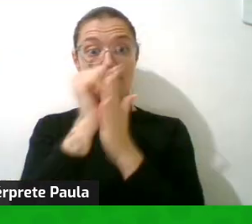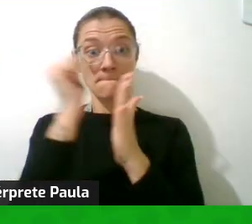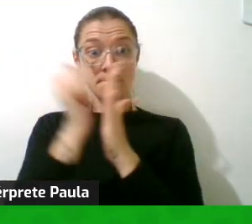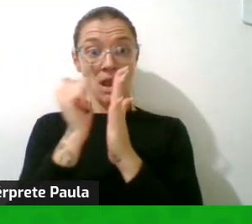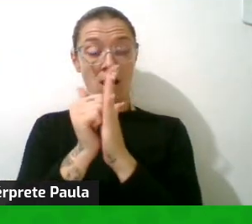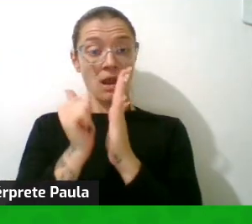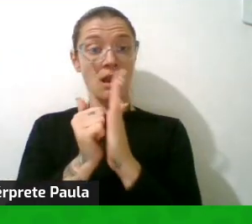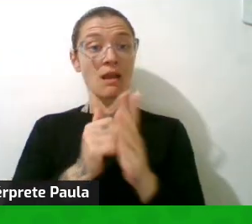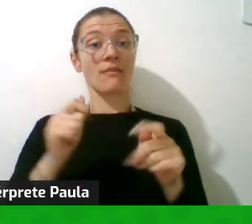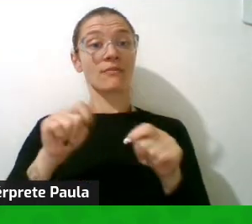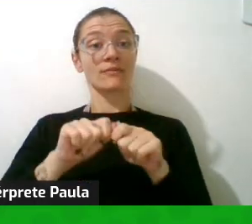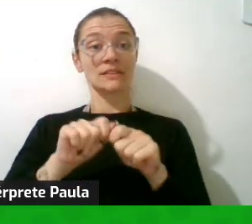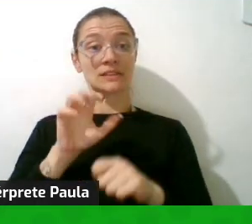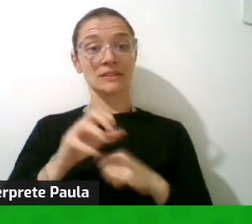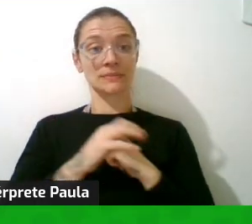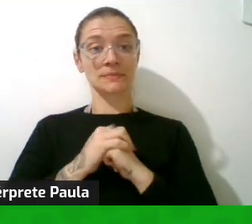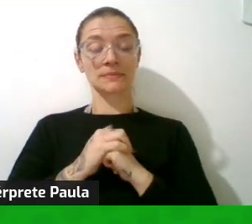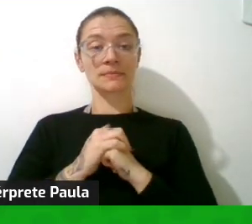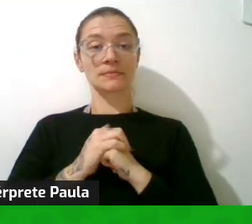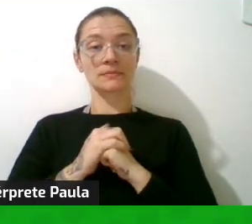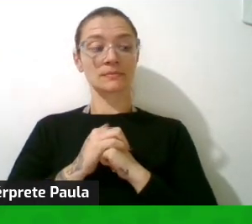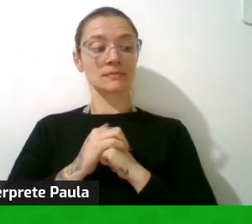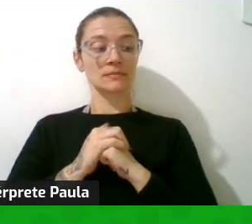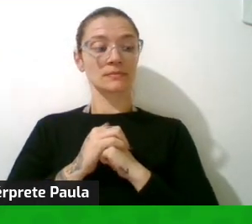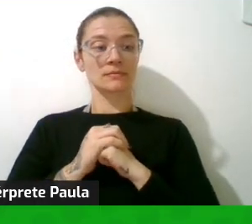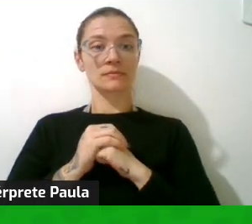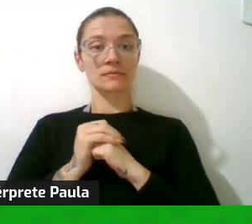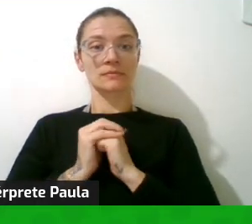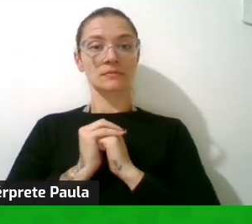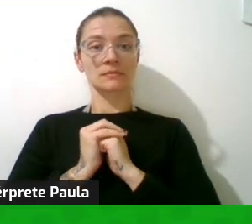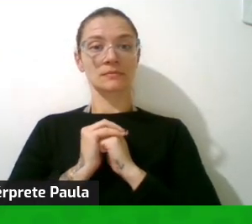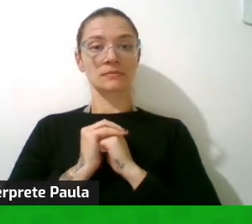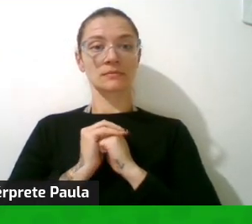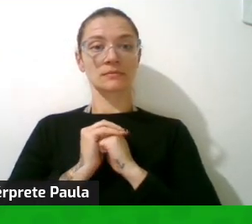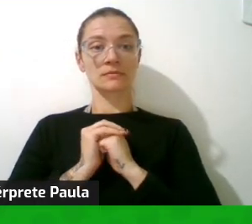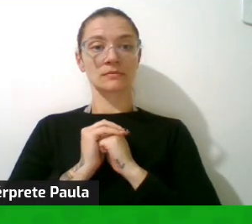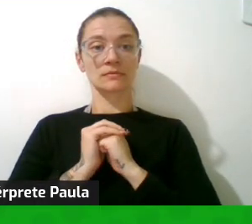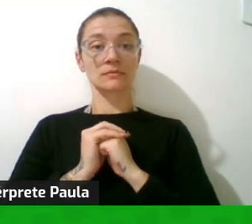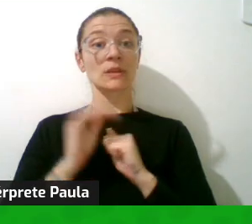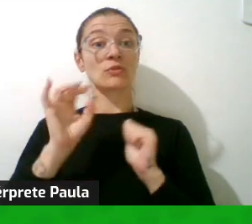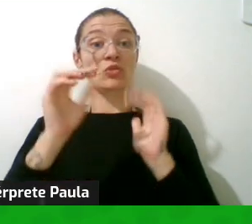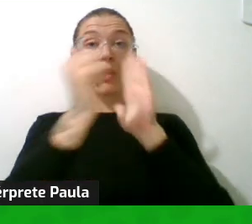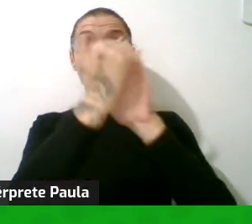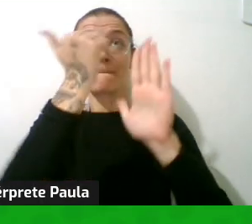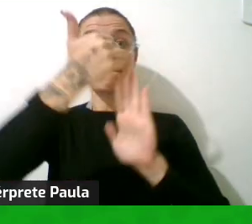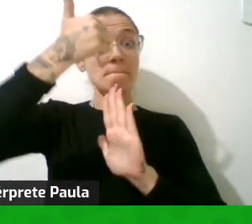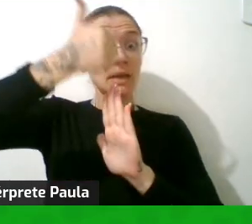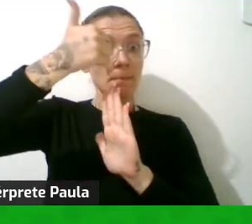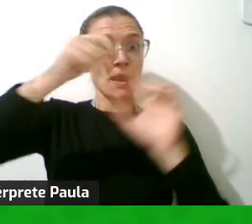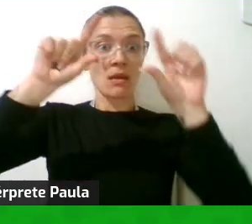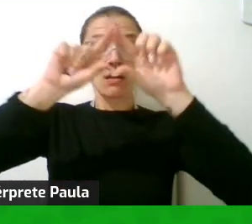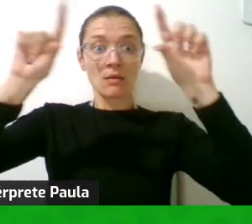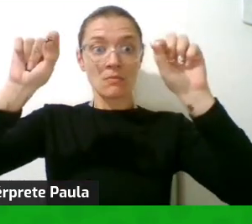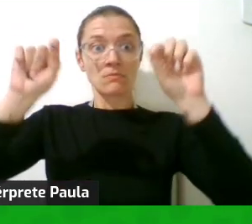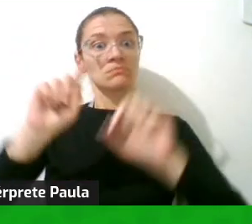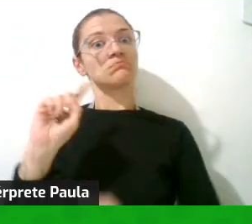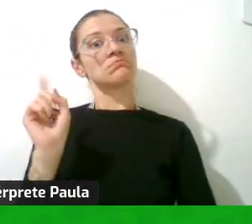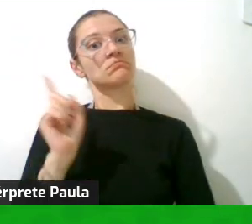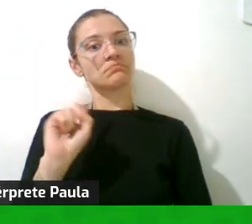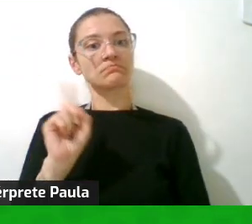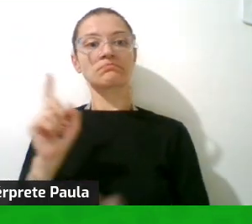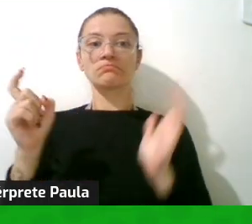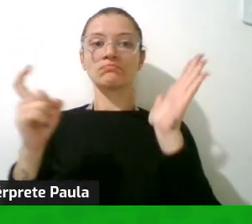vez, você seleciona e ao invés de pressionar apagar, que ele vai apagar só a primeira, você seleciona o botão, pressiona o